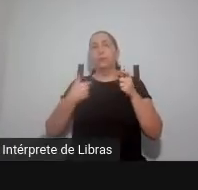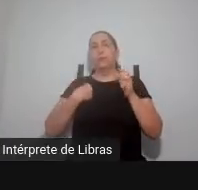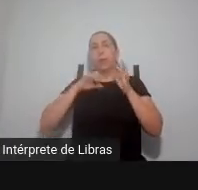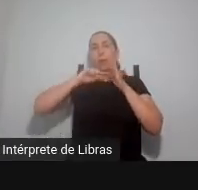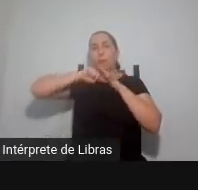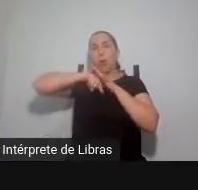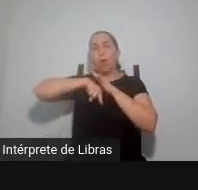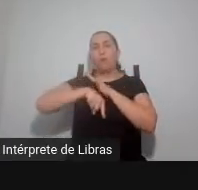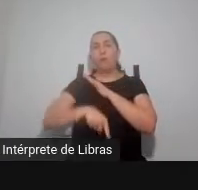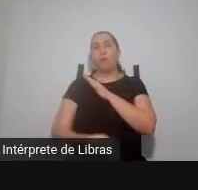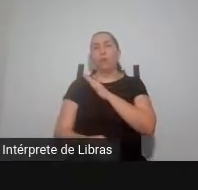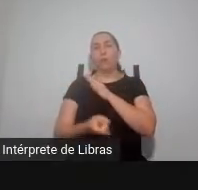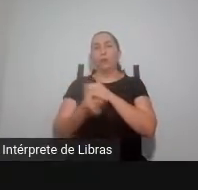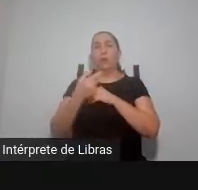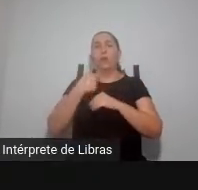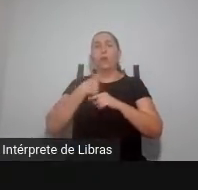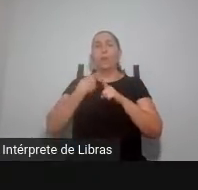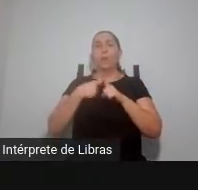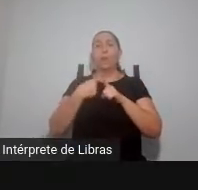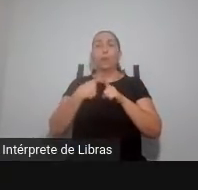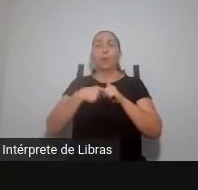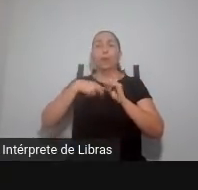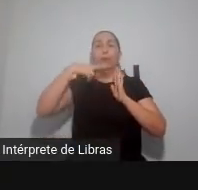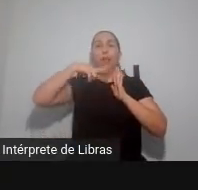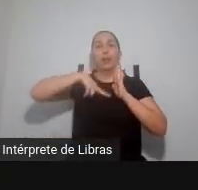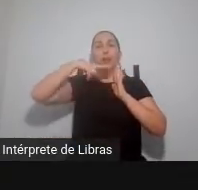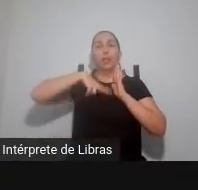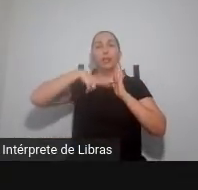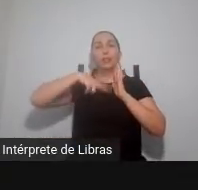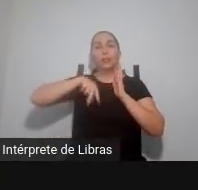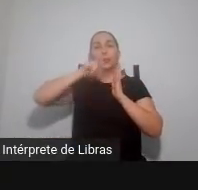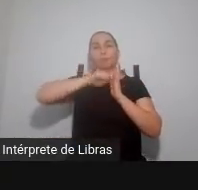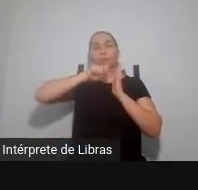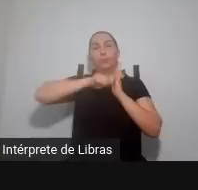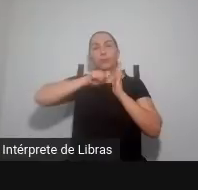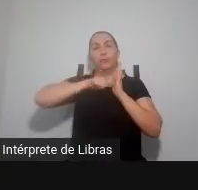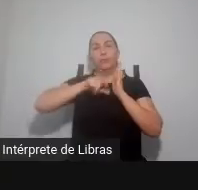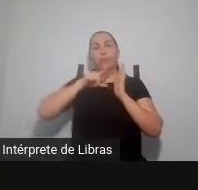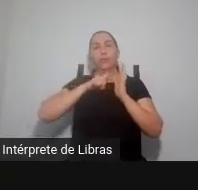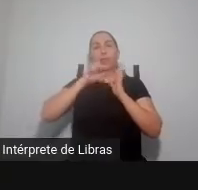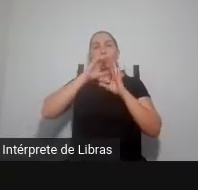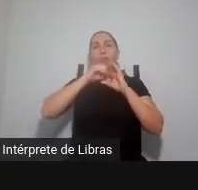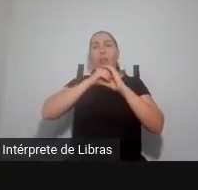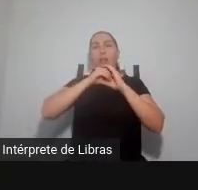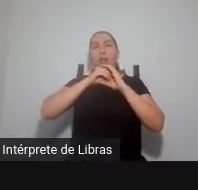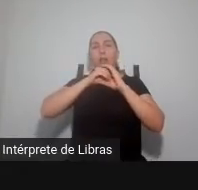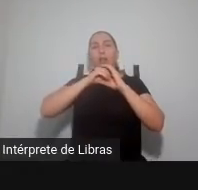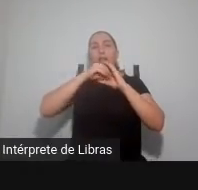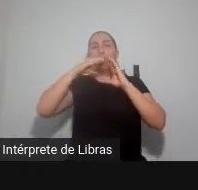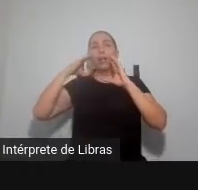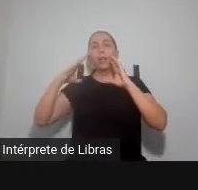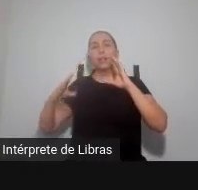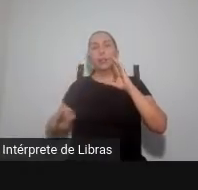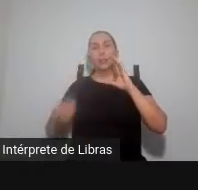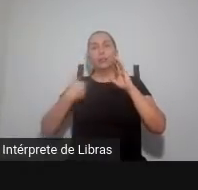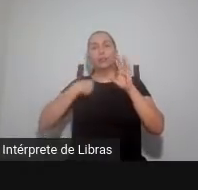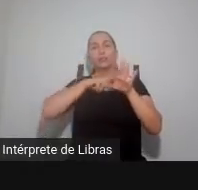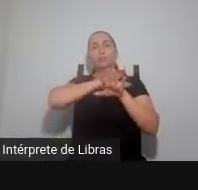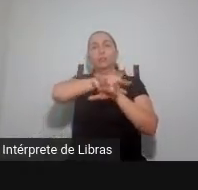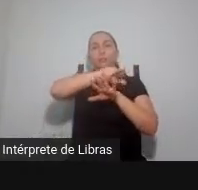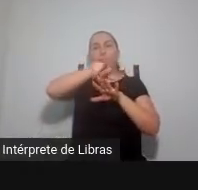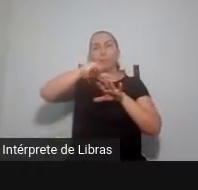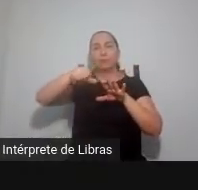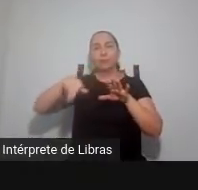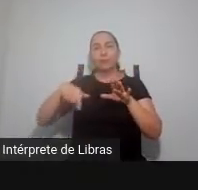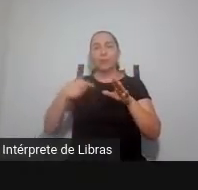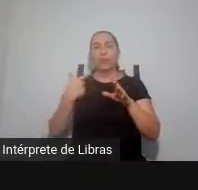inserida dentro de um contexto que tem características próprias, com sujeitos de carne e osso, com características próprias. Não é um vir a